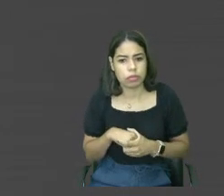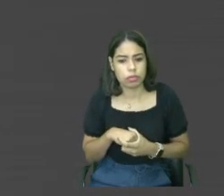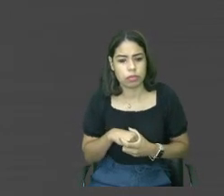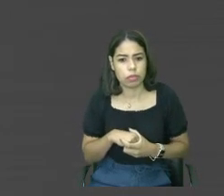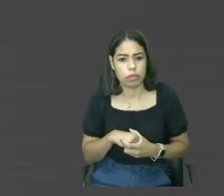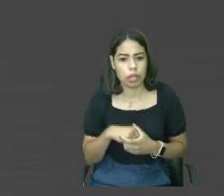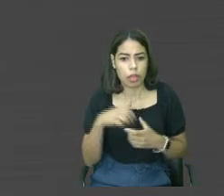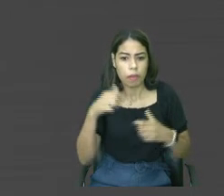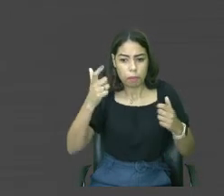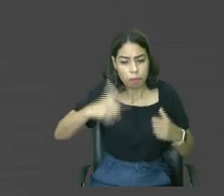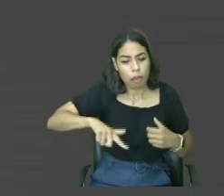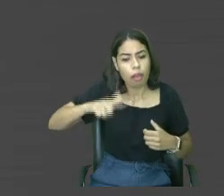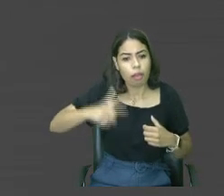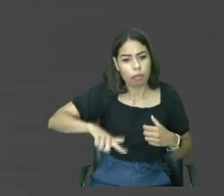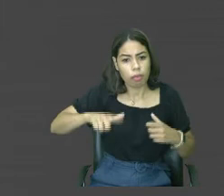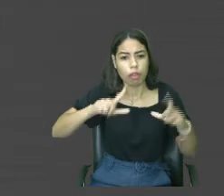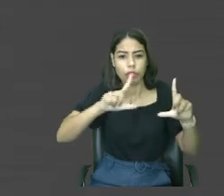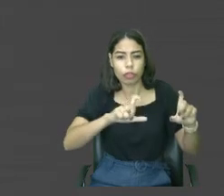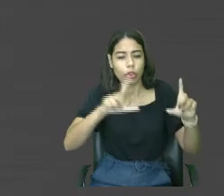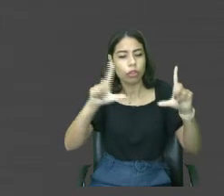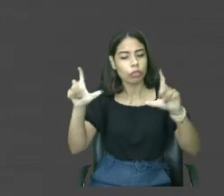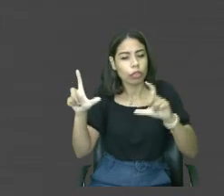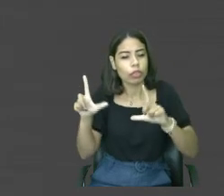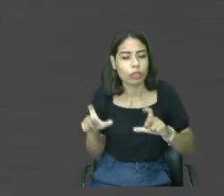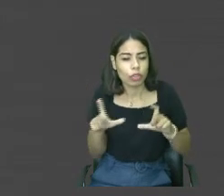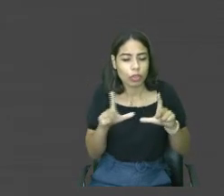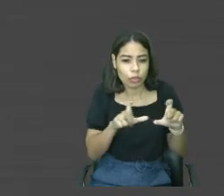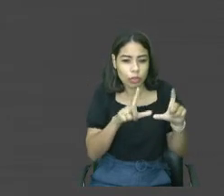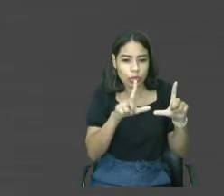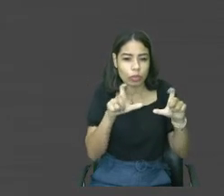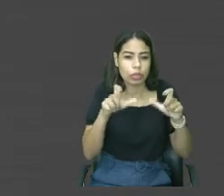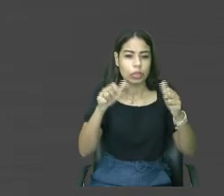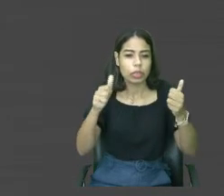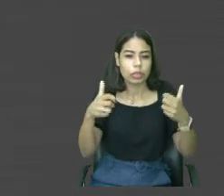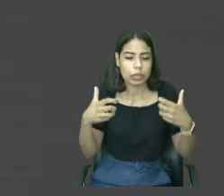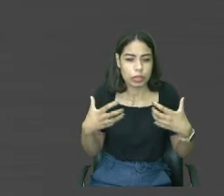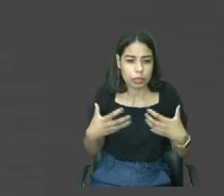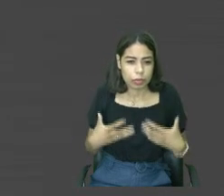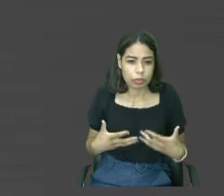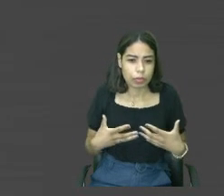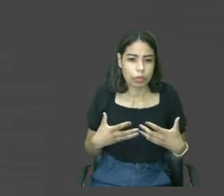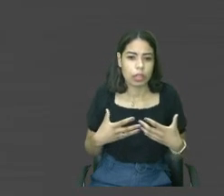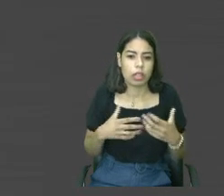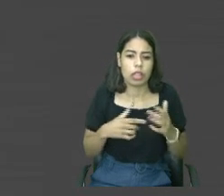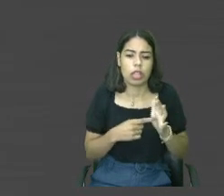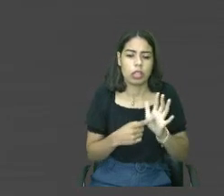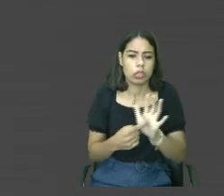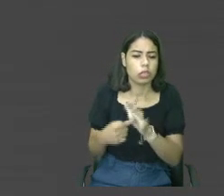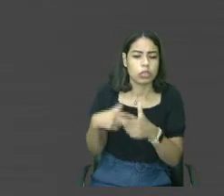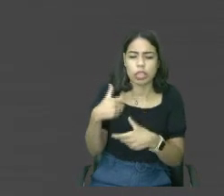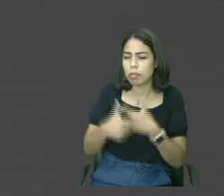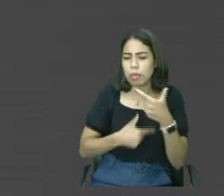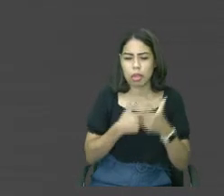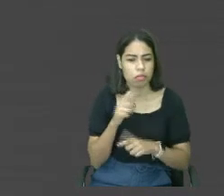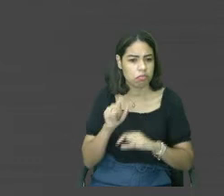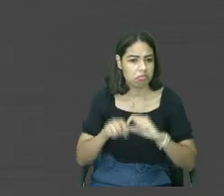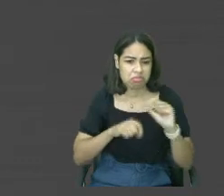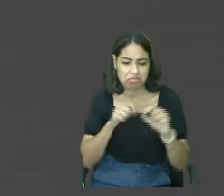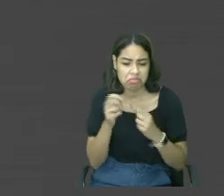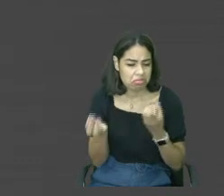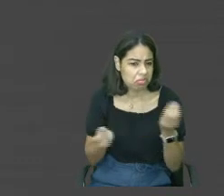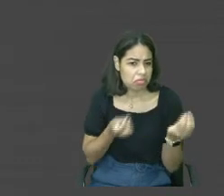E aí, mais um pouco de foto, né, para a gente também demonstrar as ações que são realizadas naquele serviço,